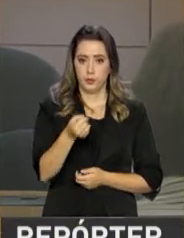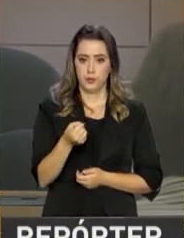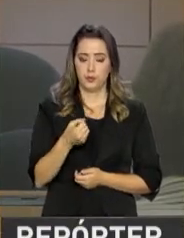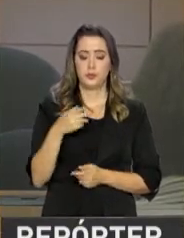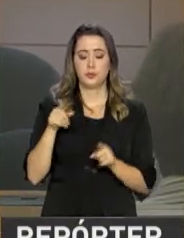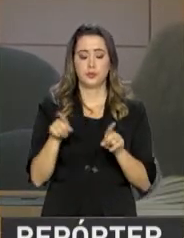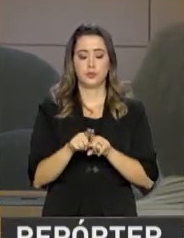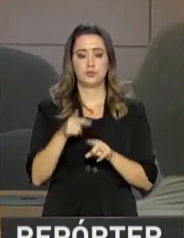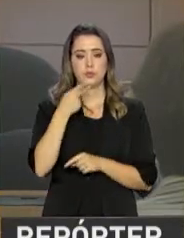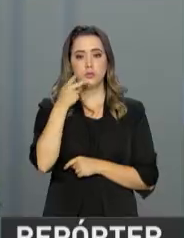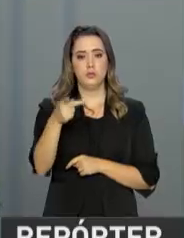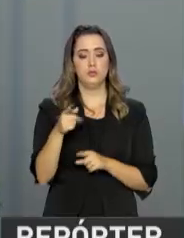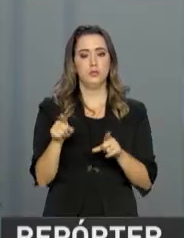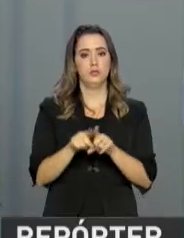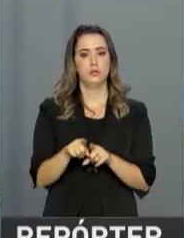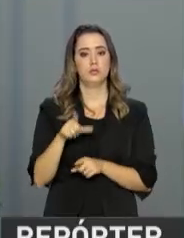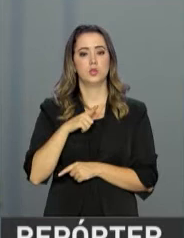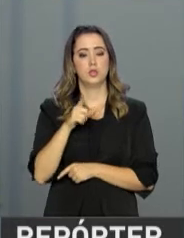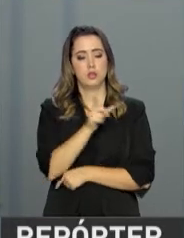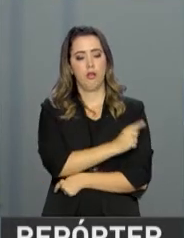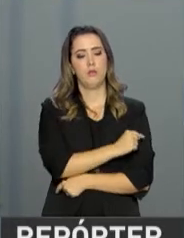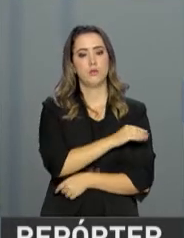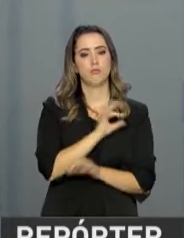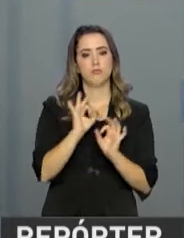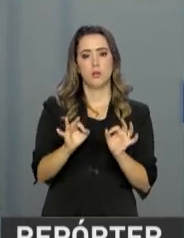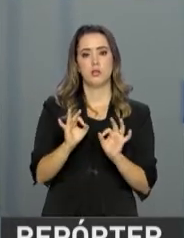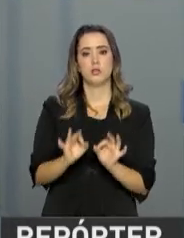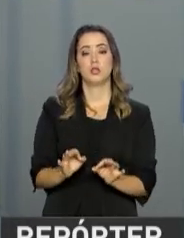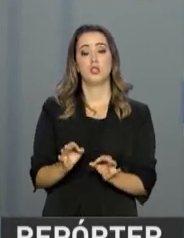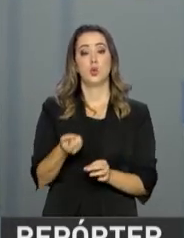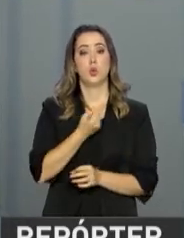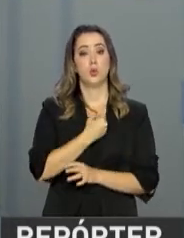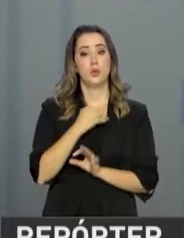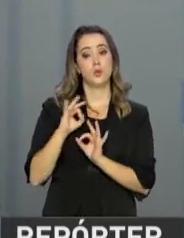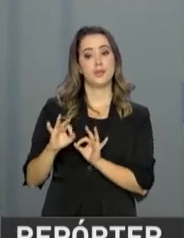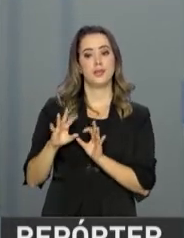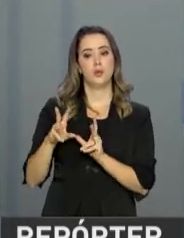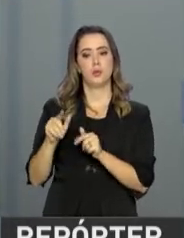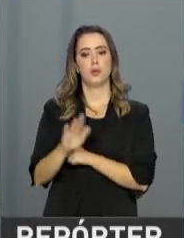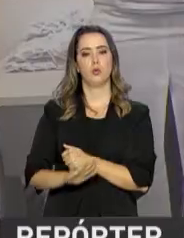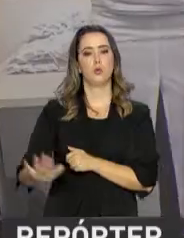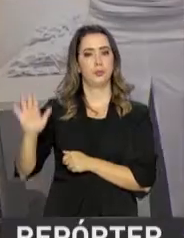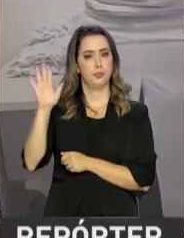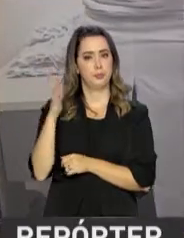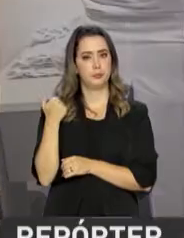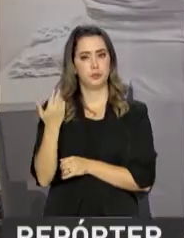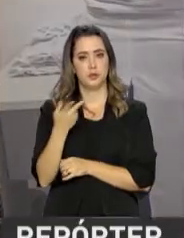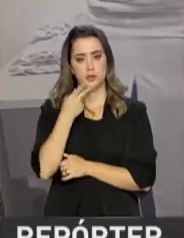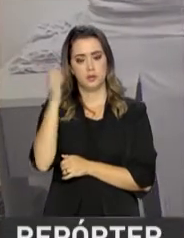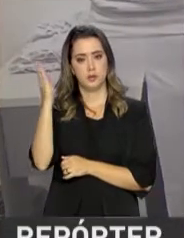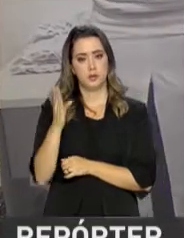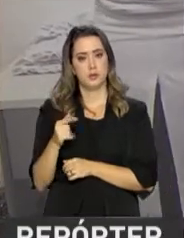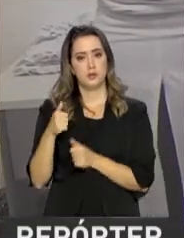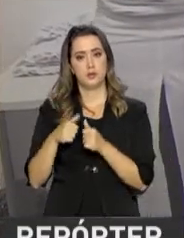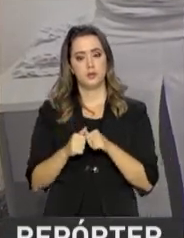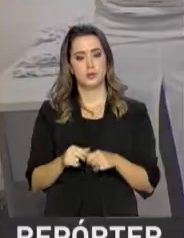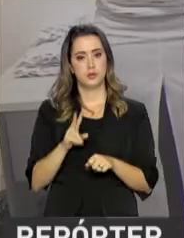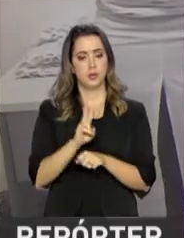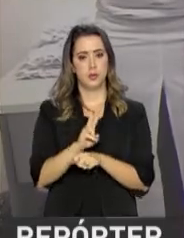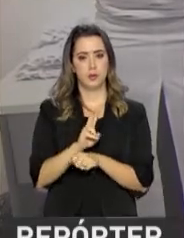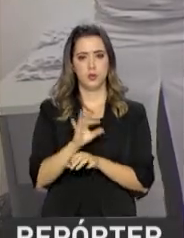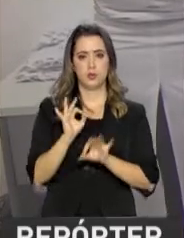saúde também garantiu que há doses de vacinas suficientes para a demanda e disse que o brasil está se preparando